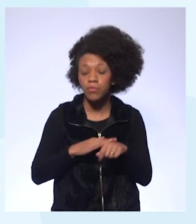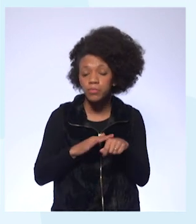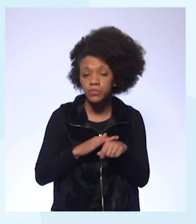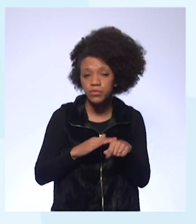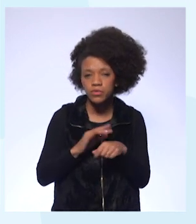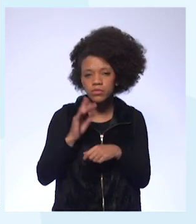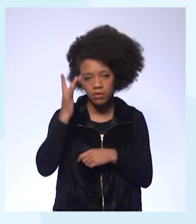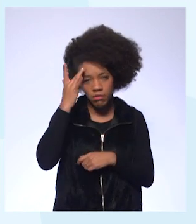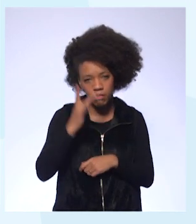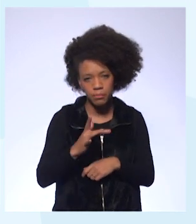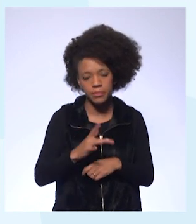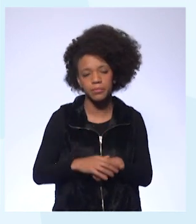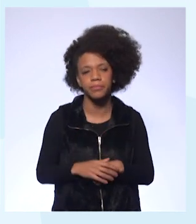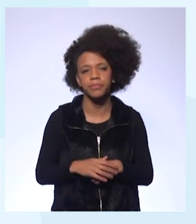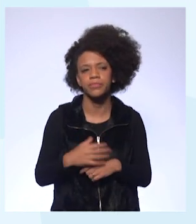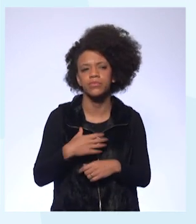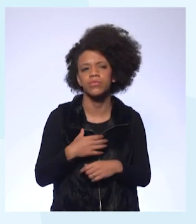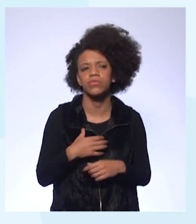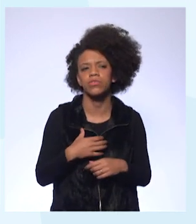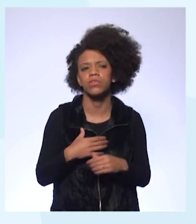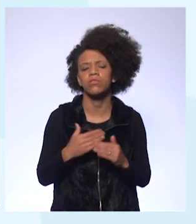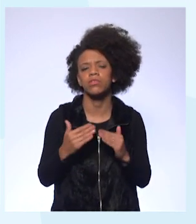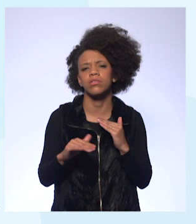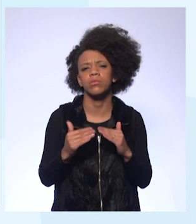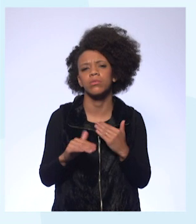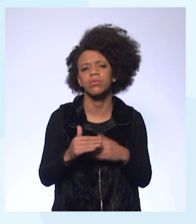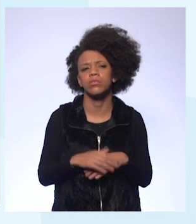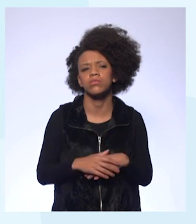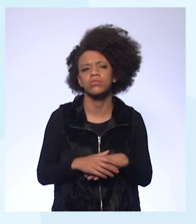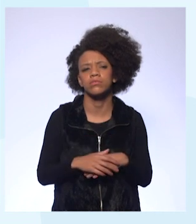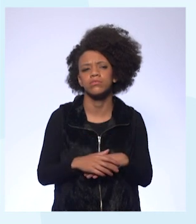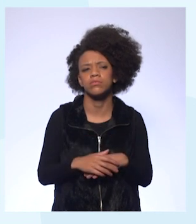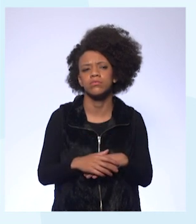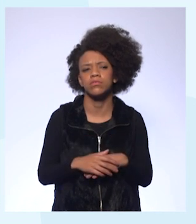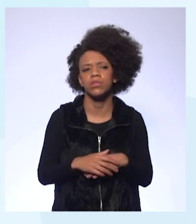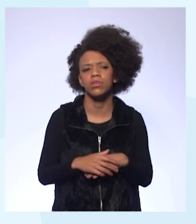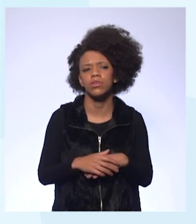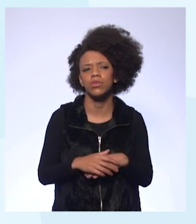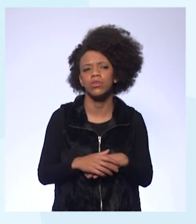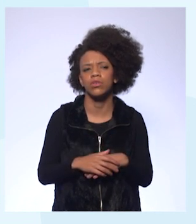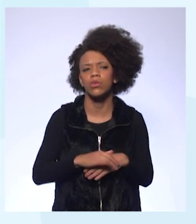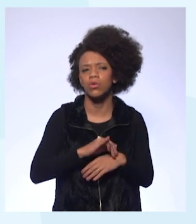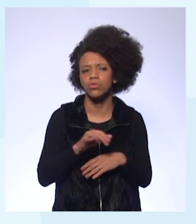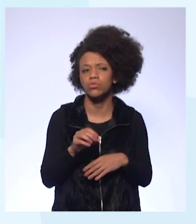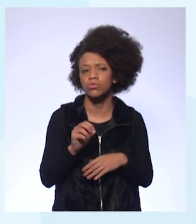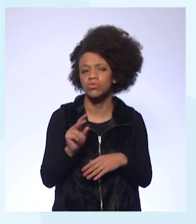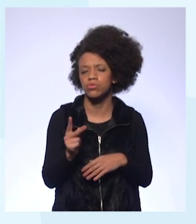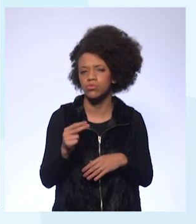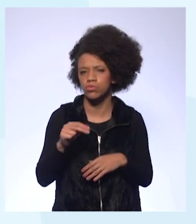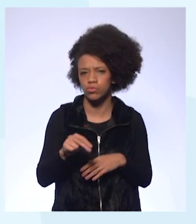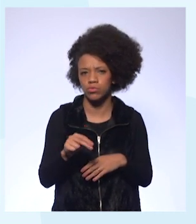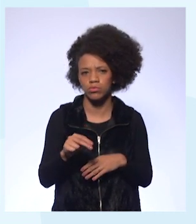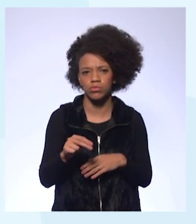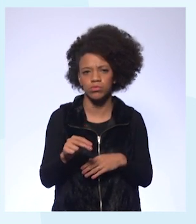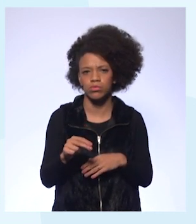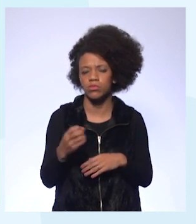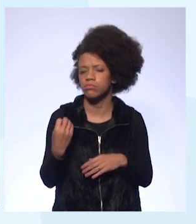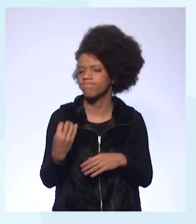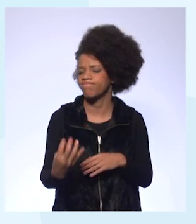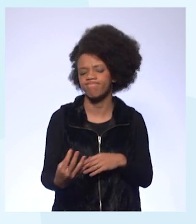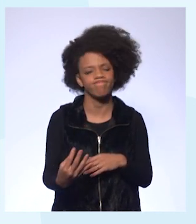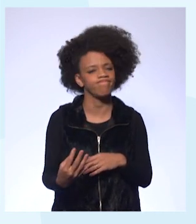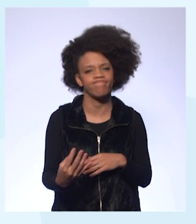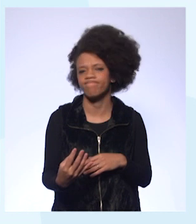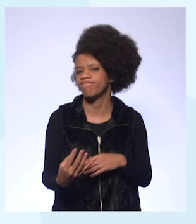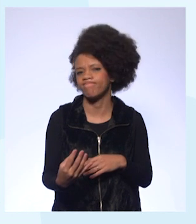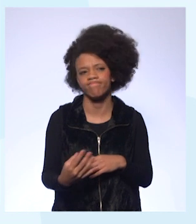você amanhã forma negativa quero falar John não vai viajar em dezembro John Will not